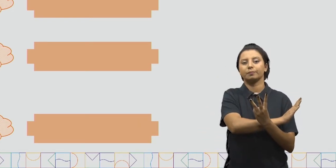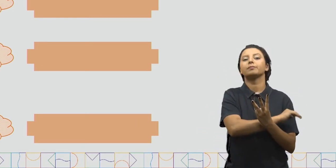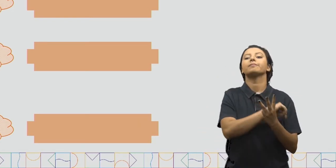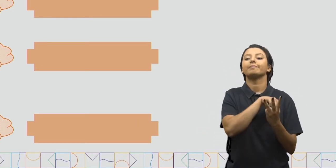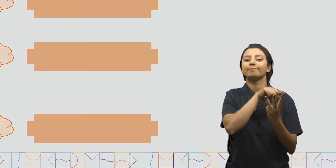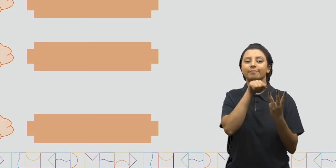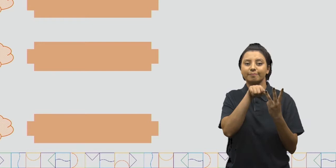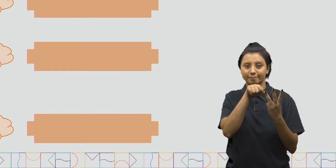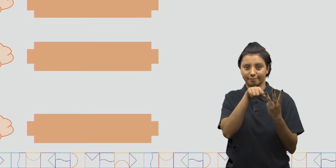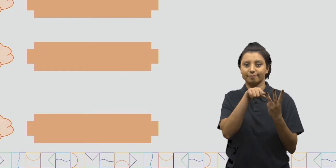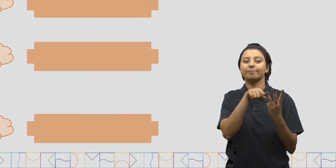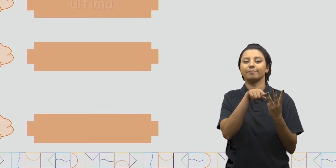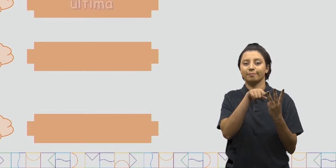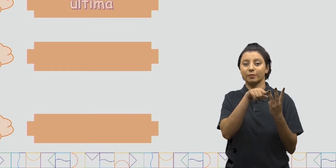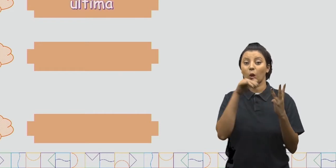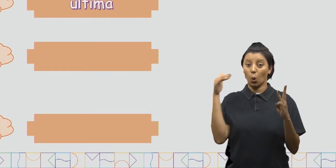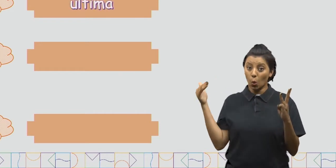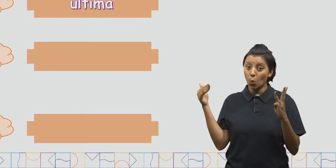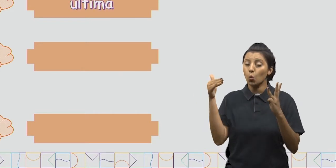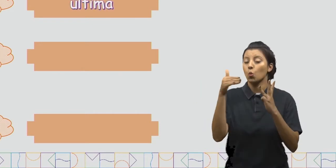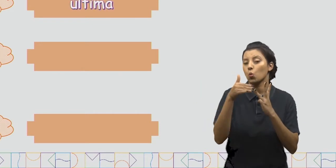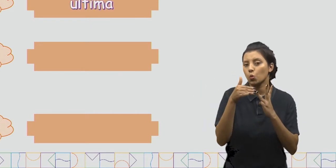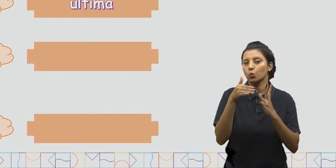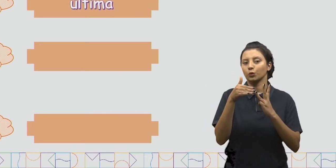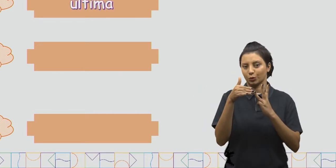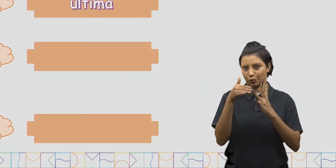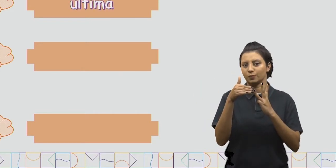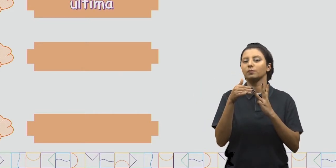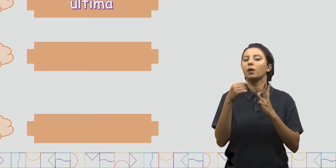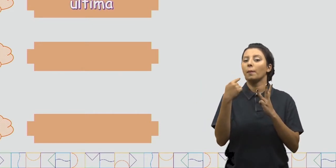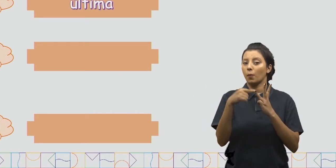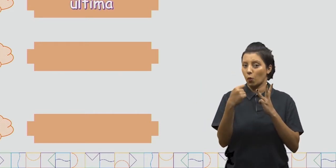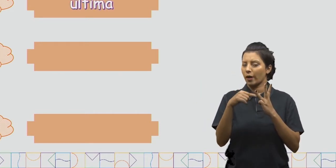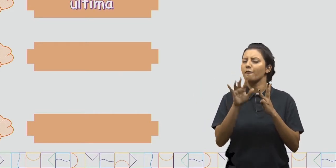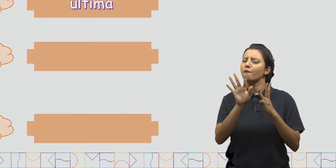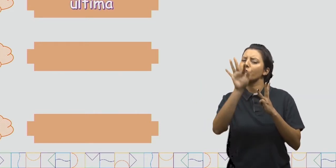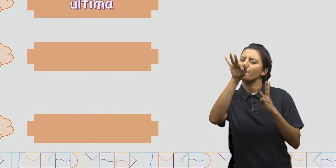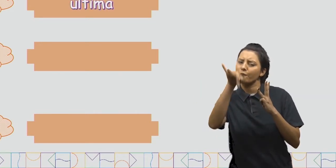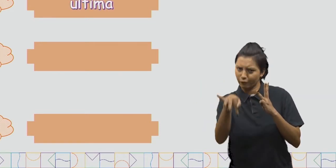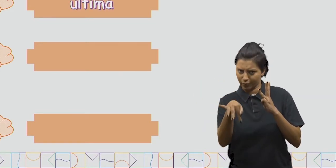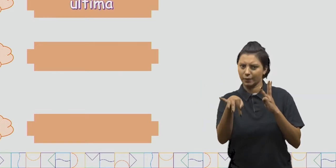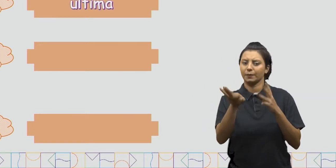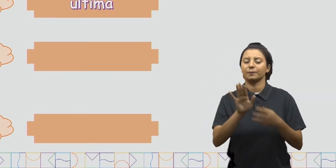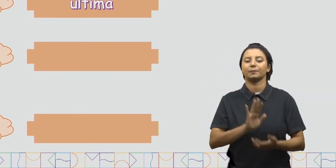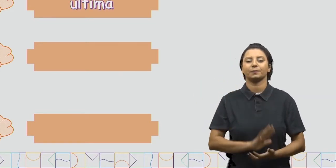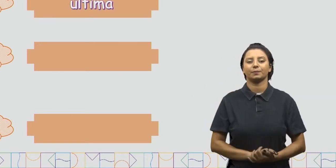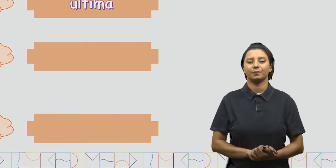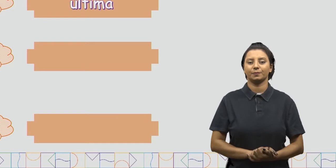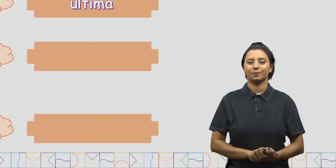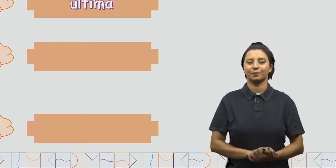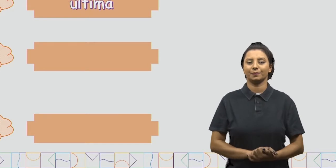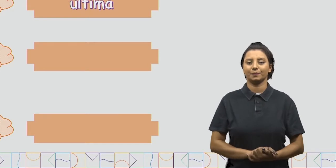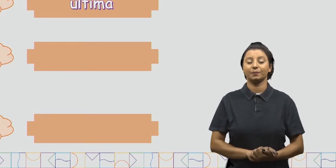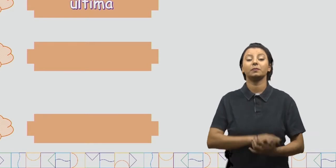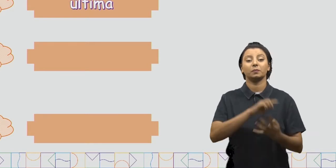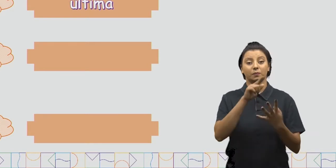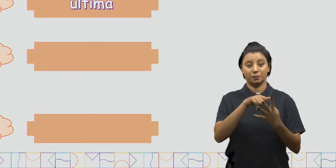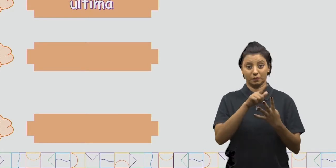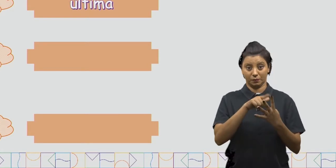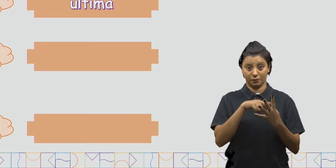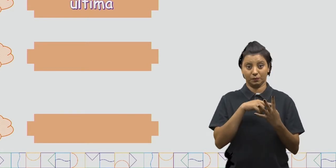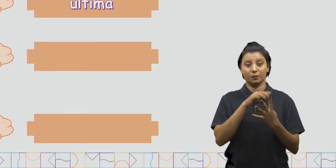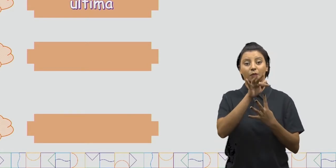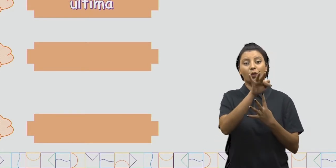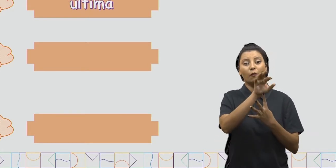sabiá então será a última sílaba, pois ela está no final da palavra. Lá em foguete,